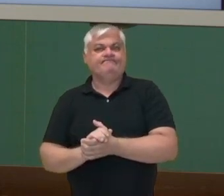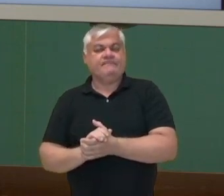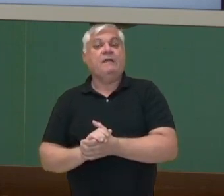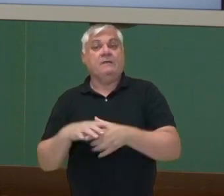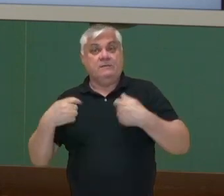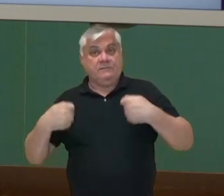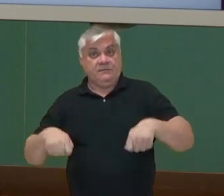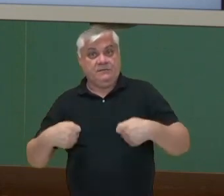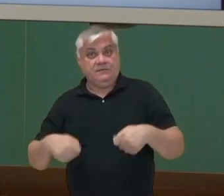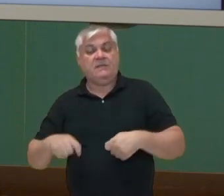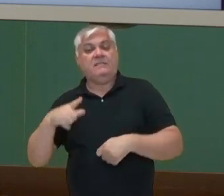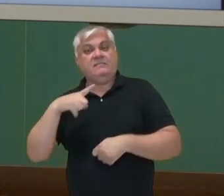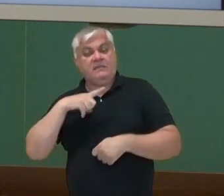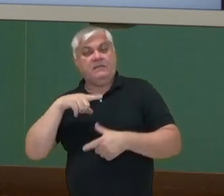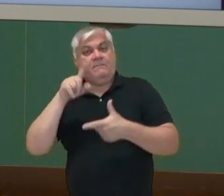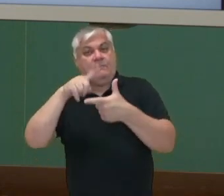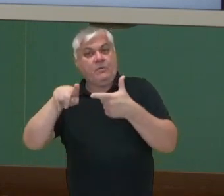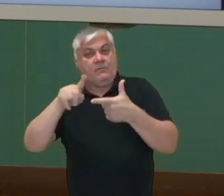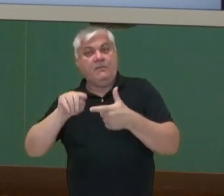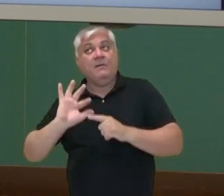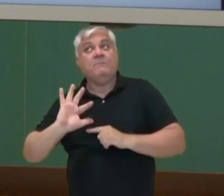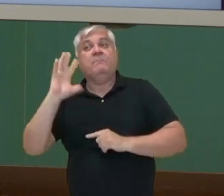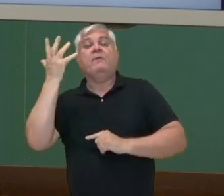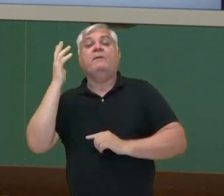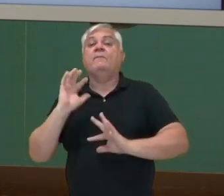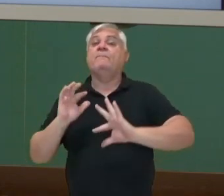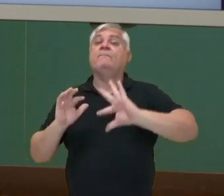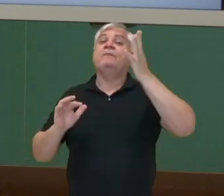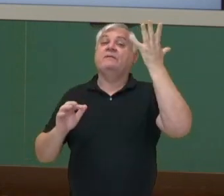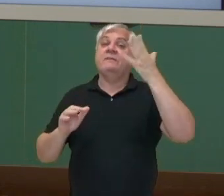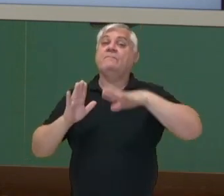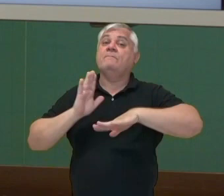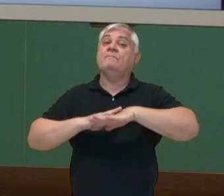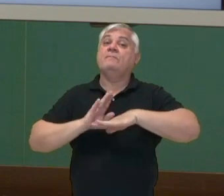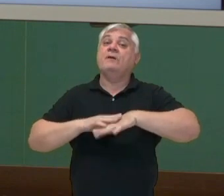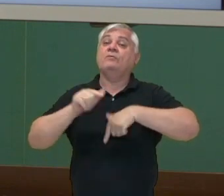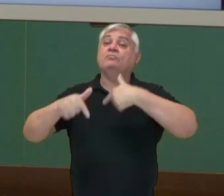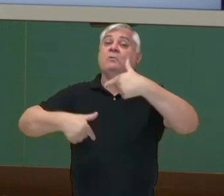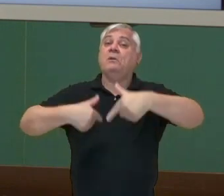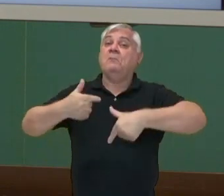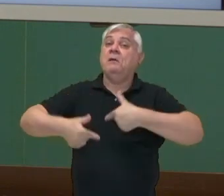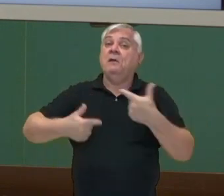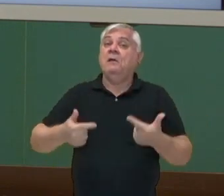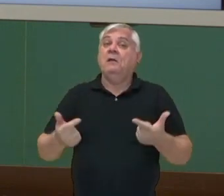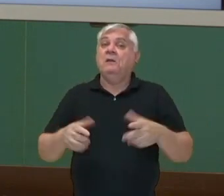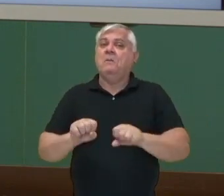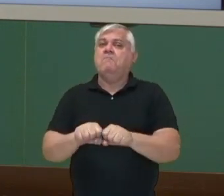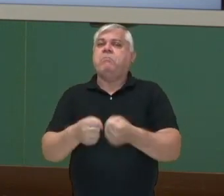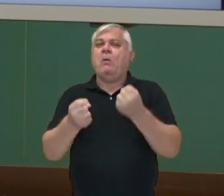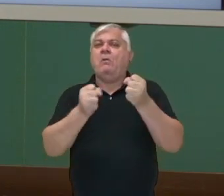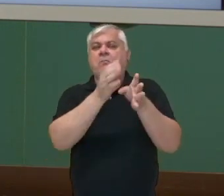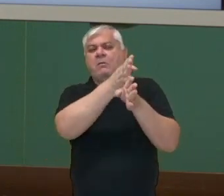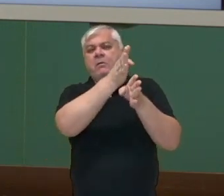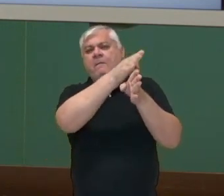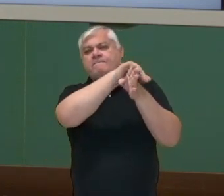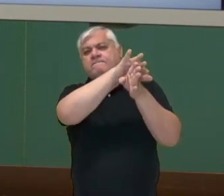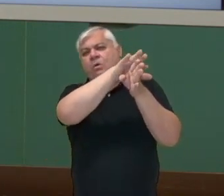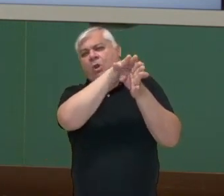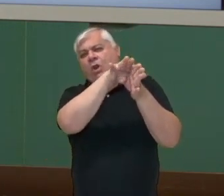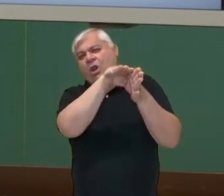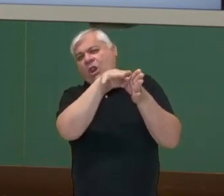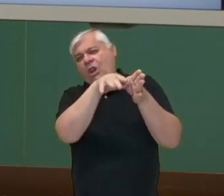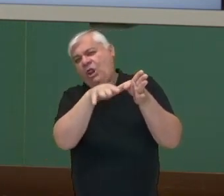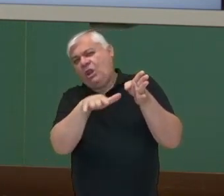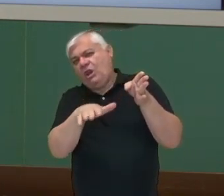que existem essas questões ambientais das atividades econômicas que também acabam afetando os